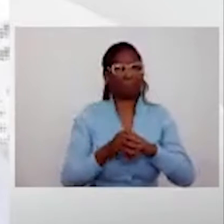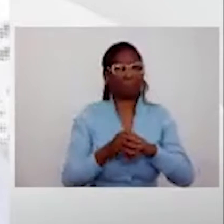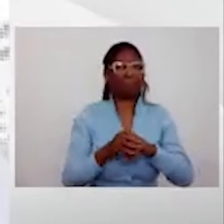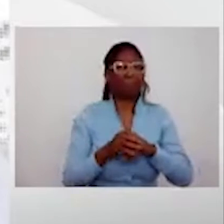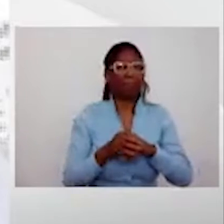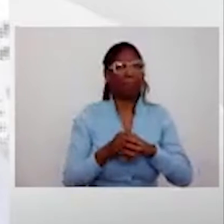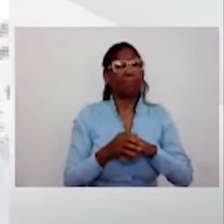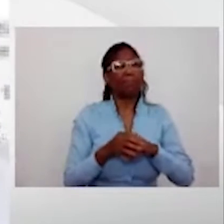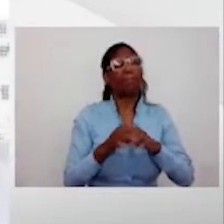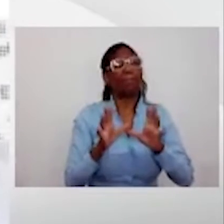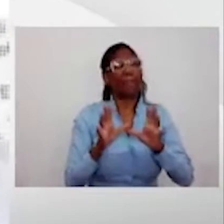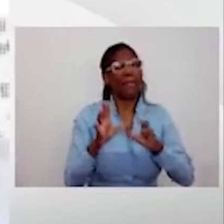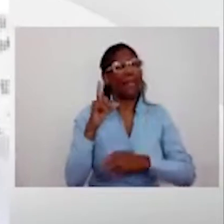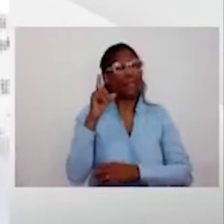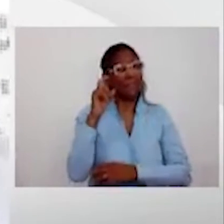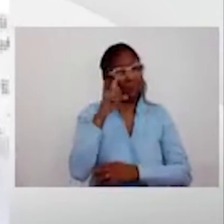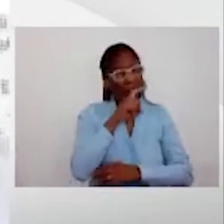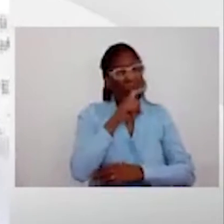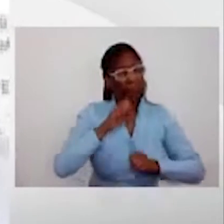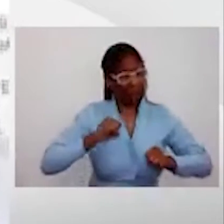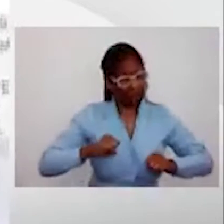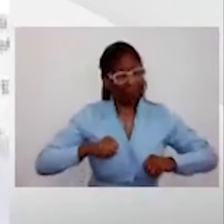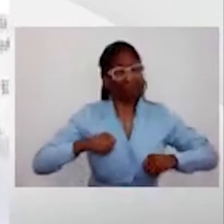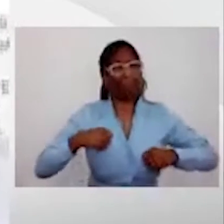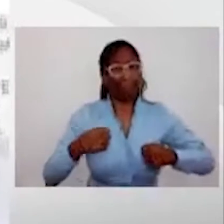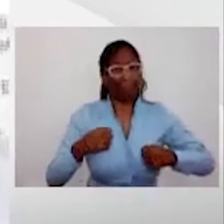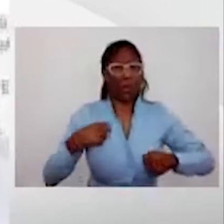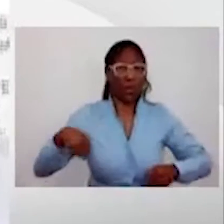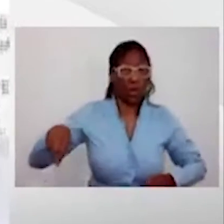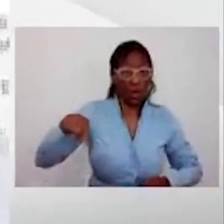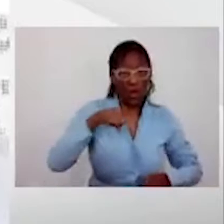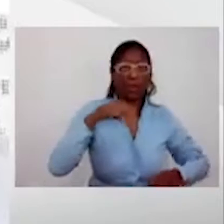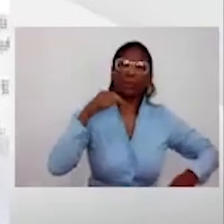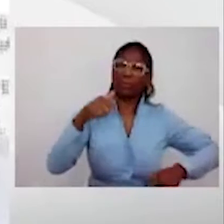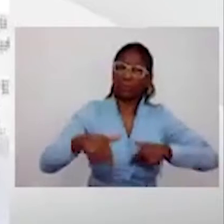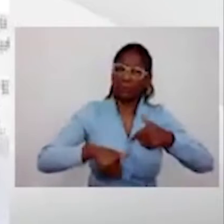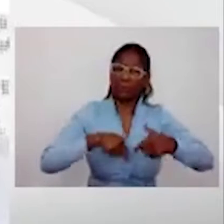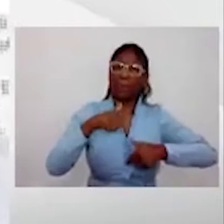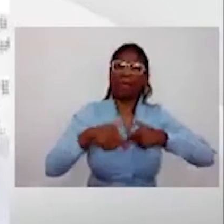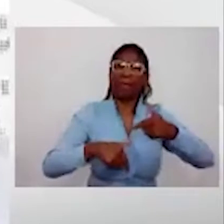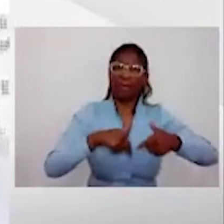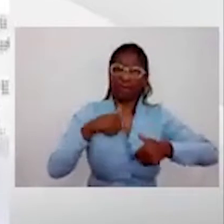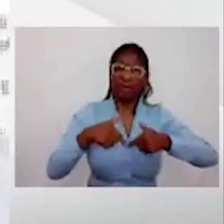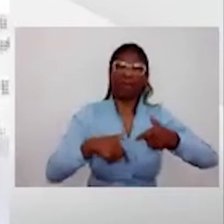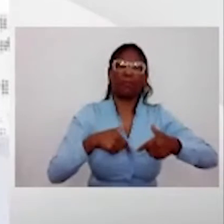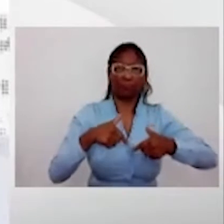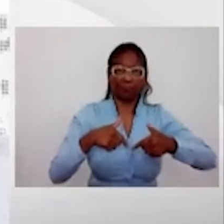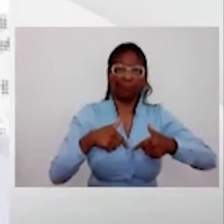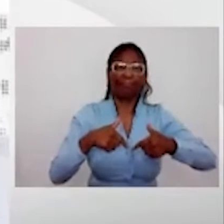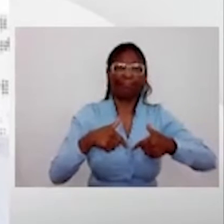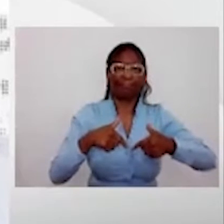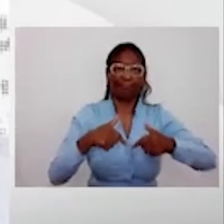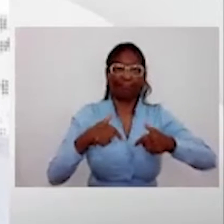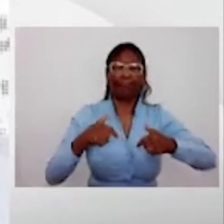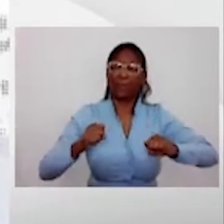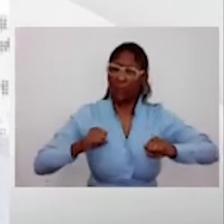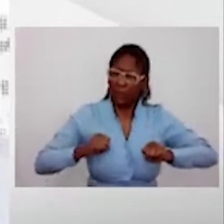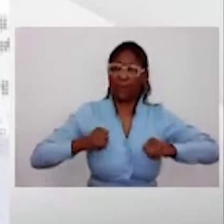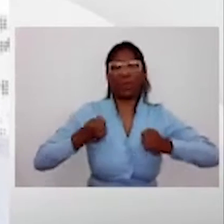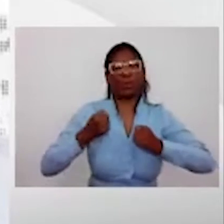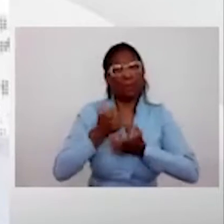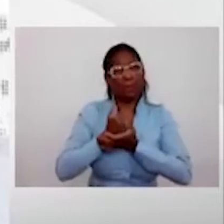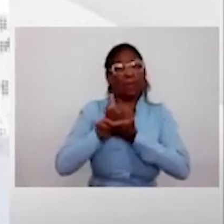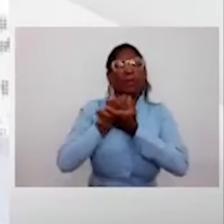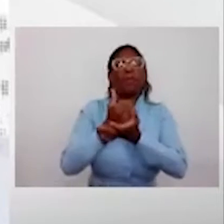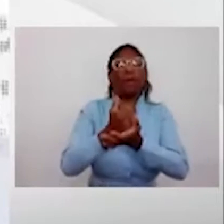de especial dificuldade no enfrentamento e pelo que nós trabalhamos na lógica aí também de somar todas as forças para